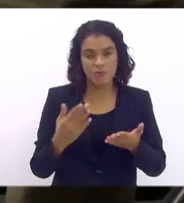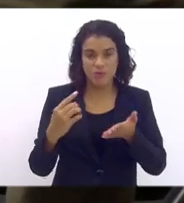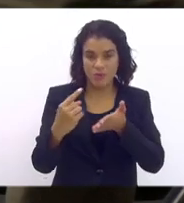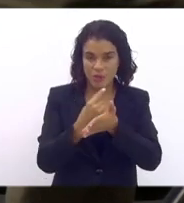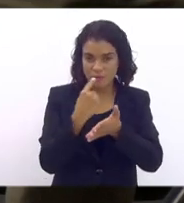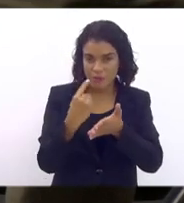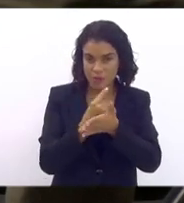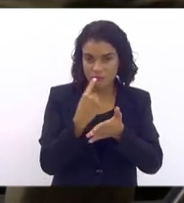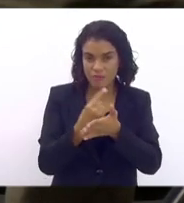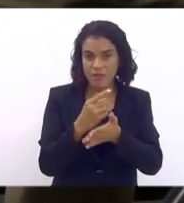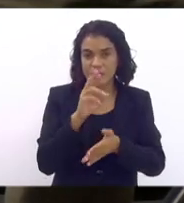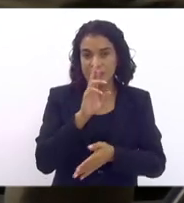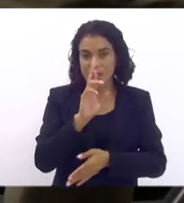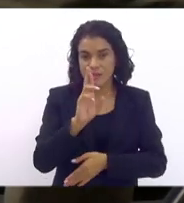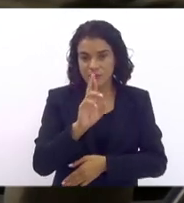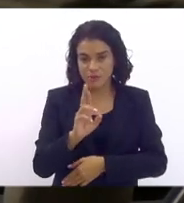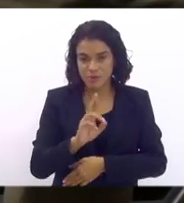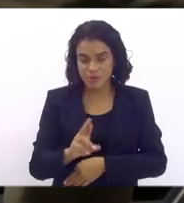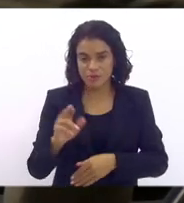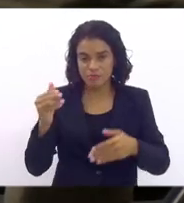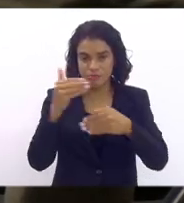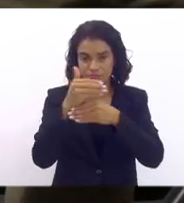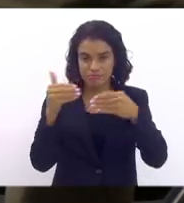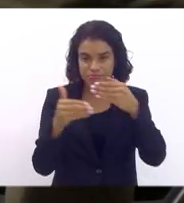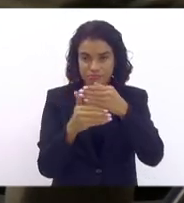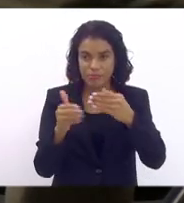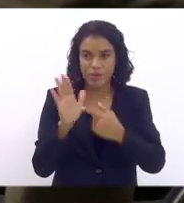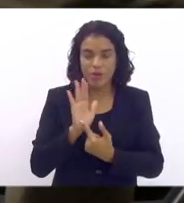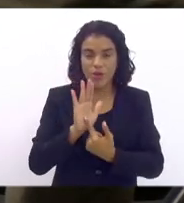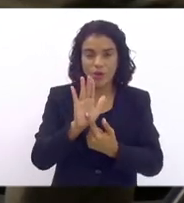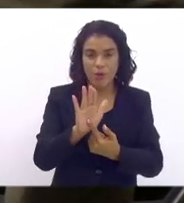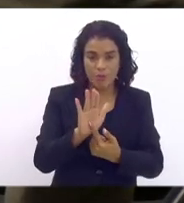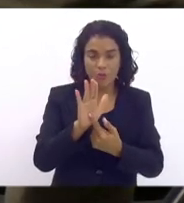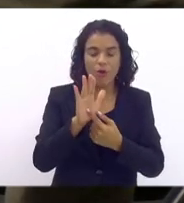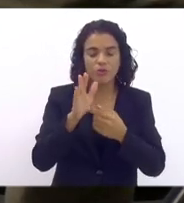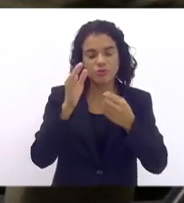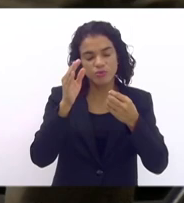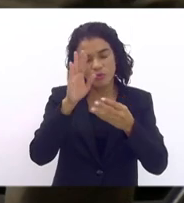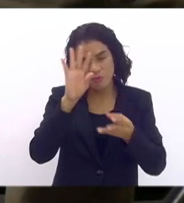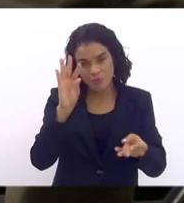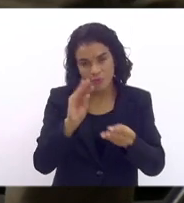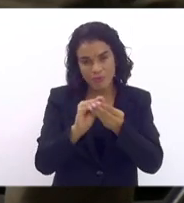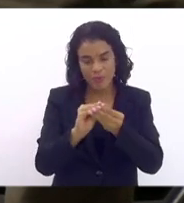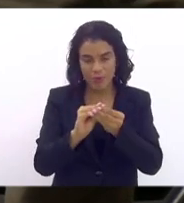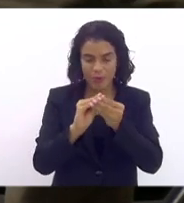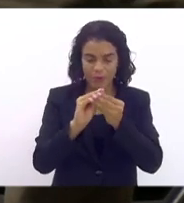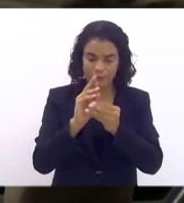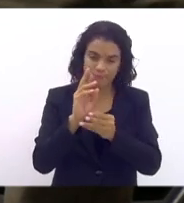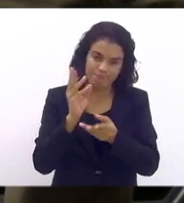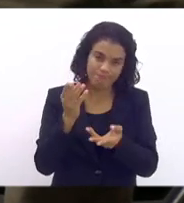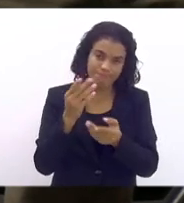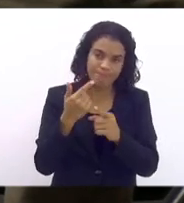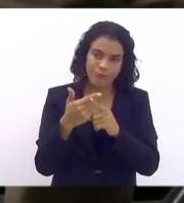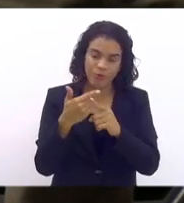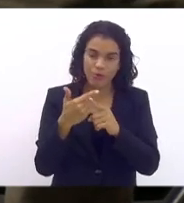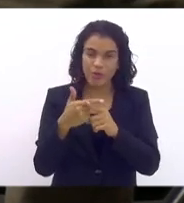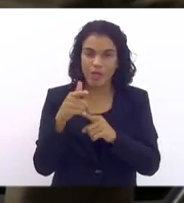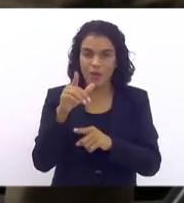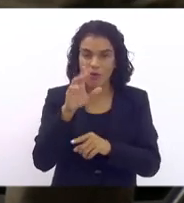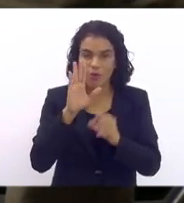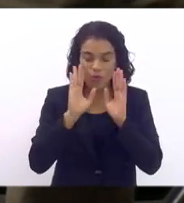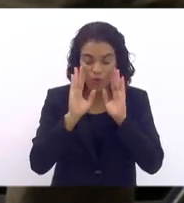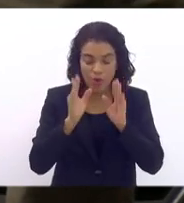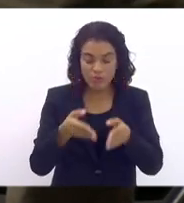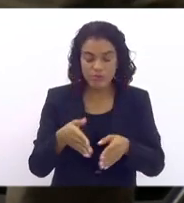eles vão estar respondidos na apresentação onde eu tento colocar um pouco de luz sobre essa questão que o senhor trouxe e eh que eu acho que é o CNE que é a